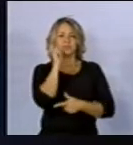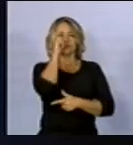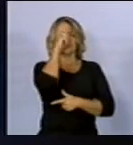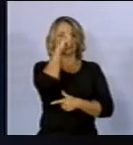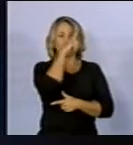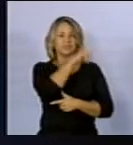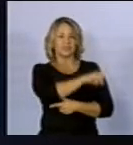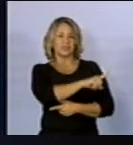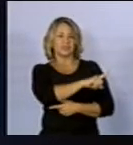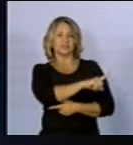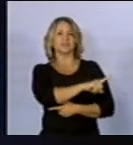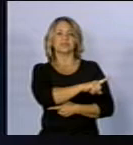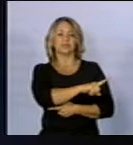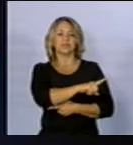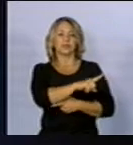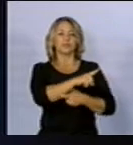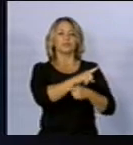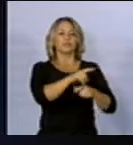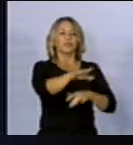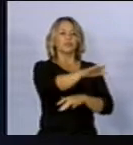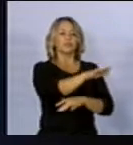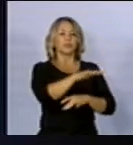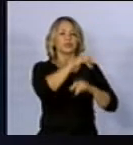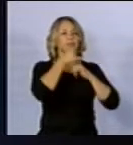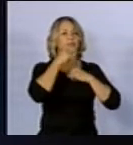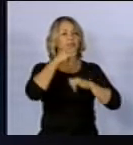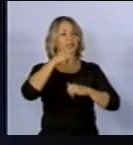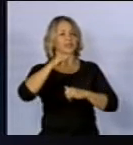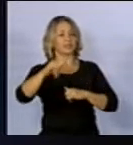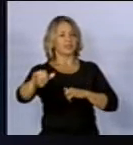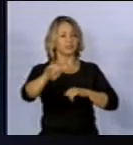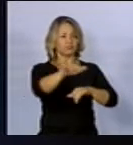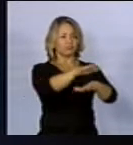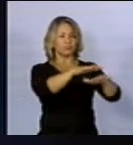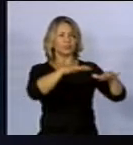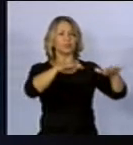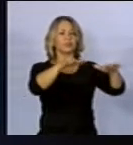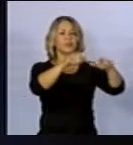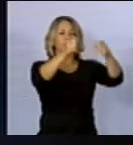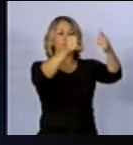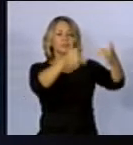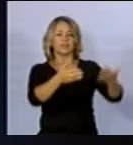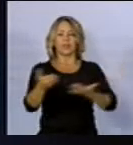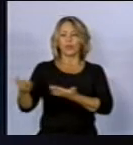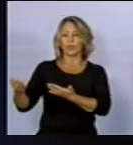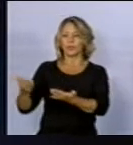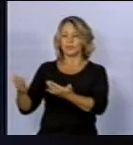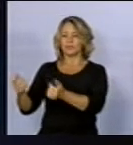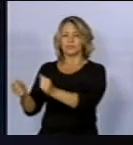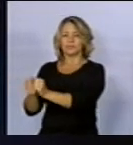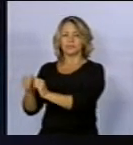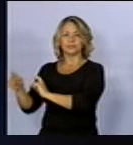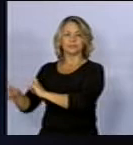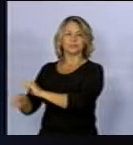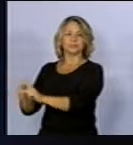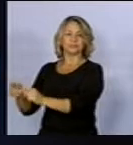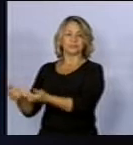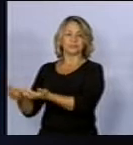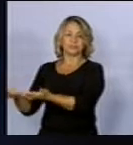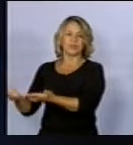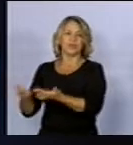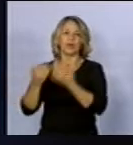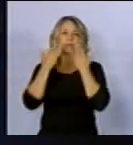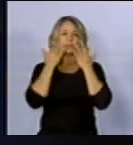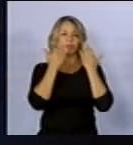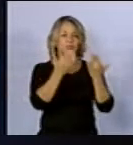causal do campo magnético e do campo eletromagnético em relação à população trago aqui o